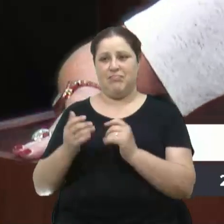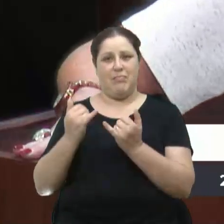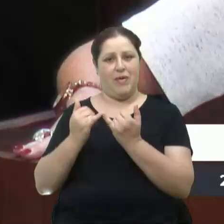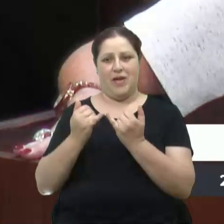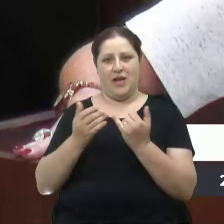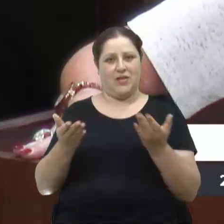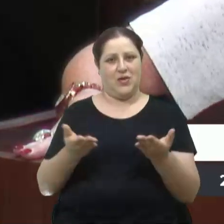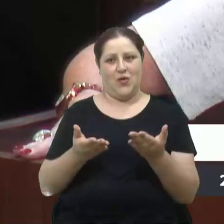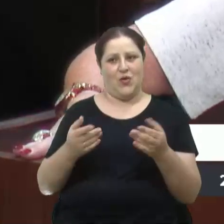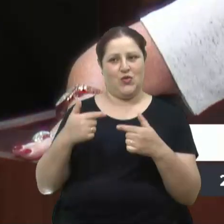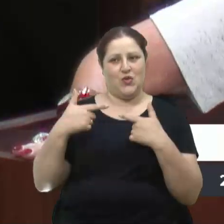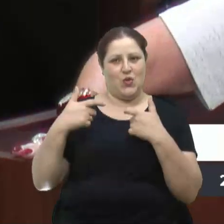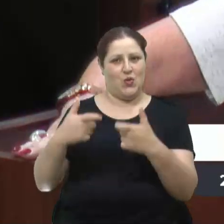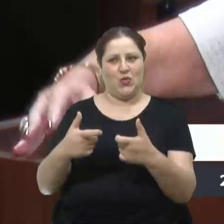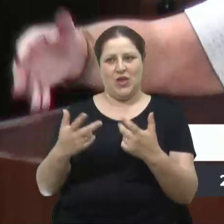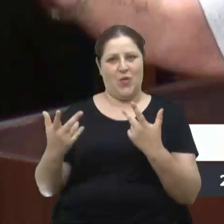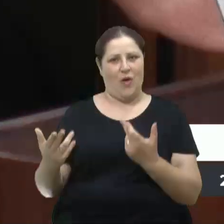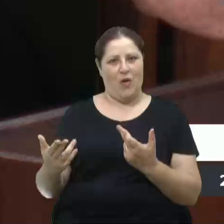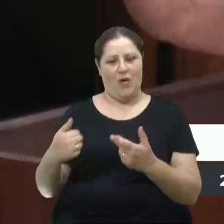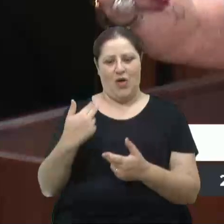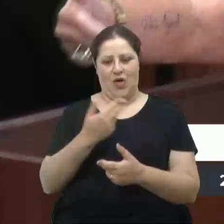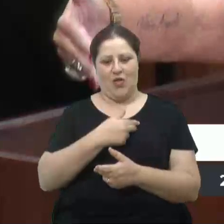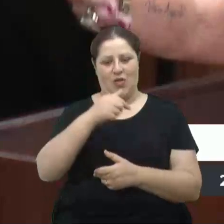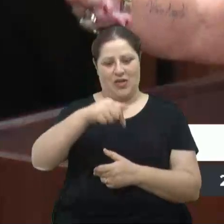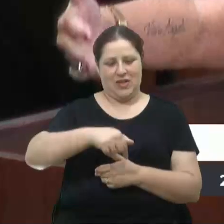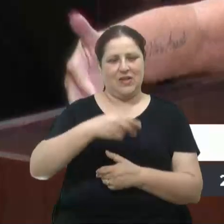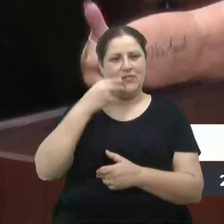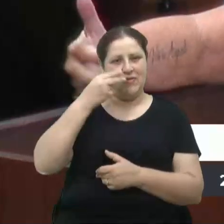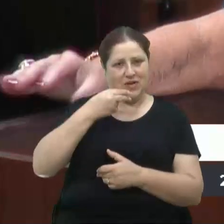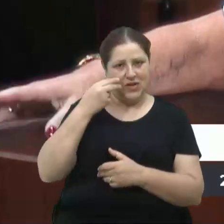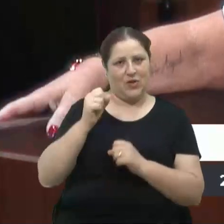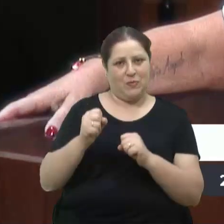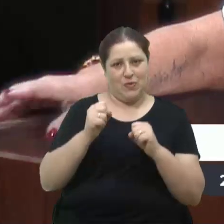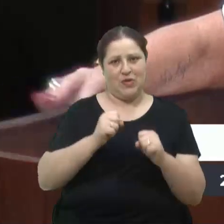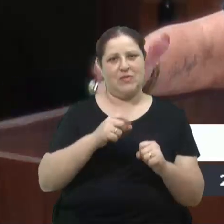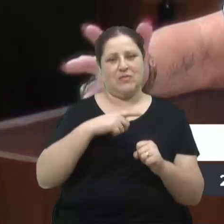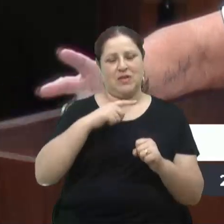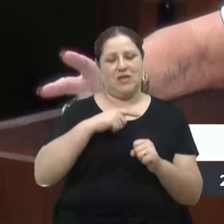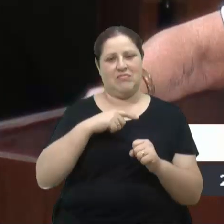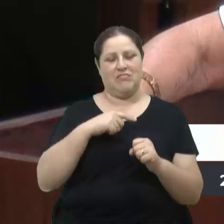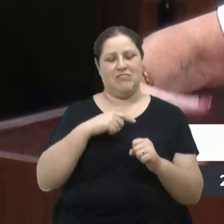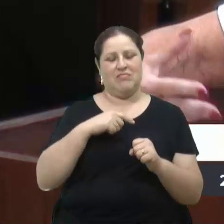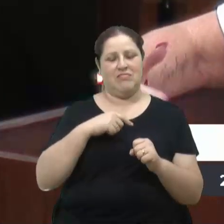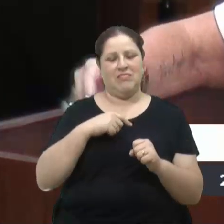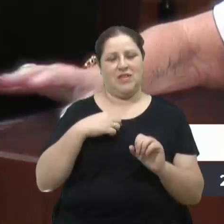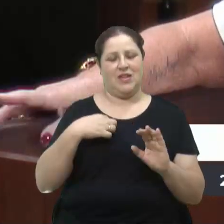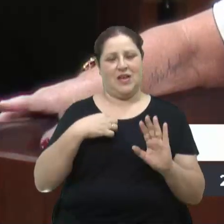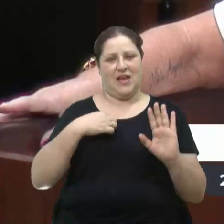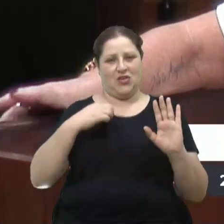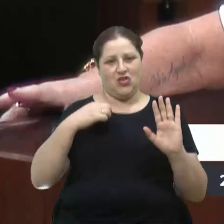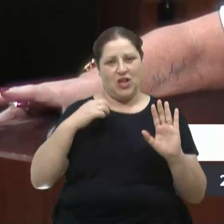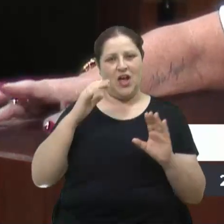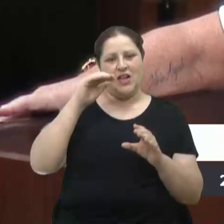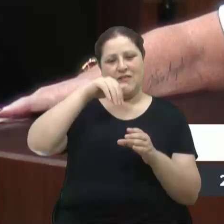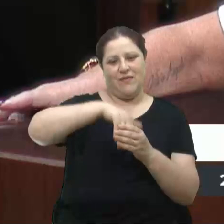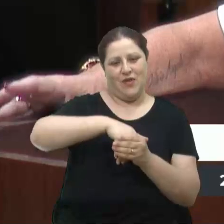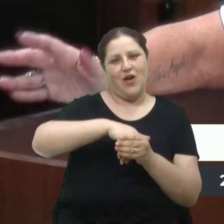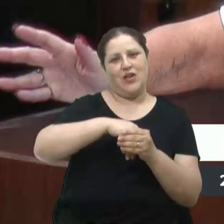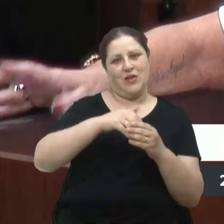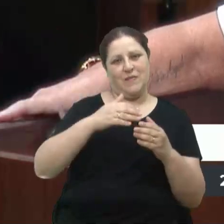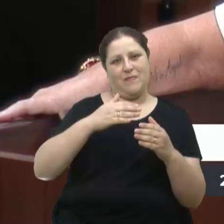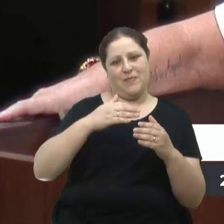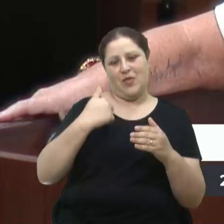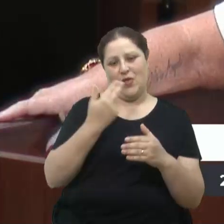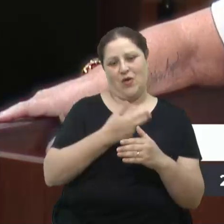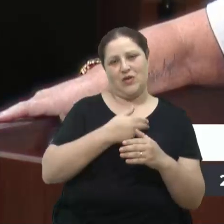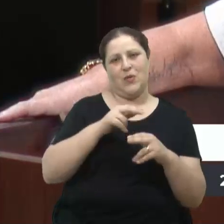aqui, vereadoras, estamos podendo ser eleitas e votar, deve-se também muito à luta